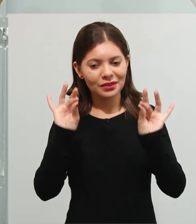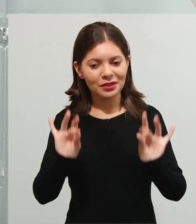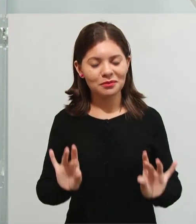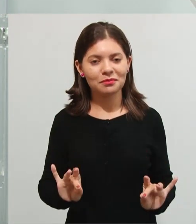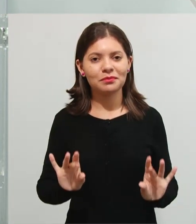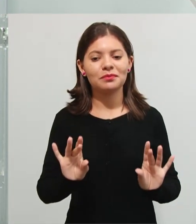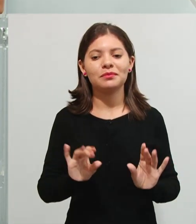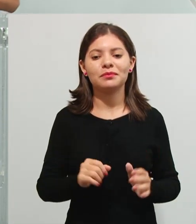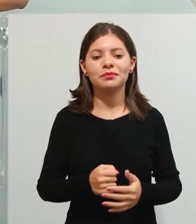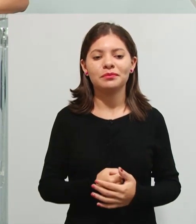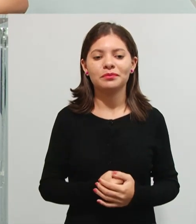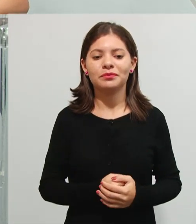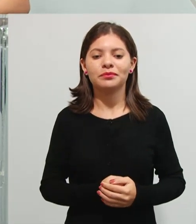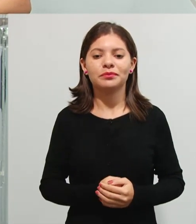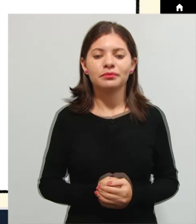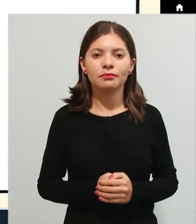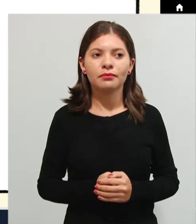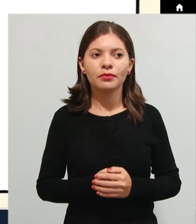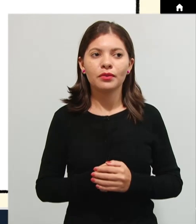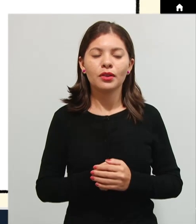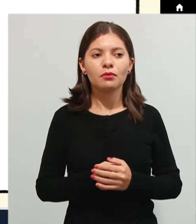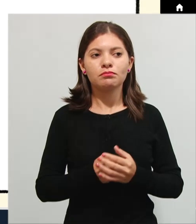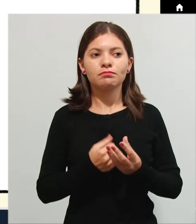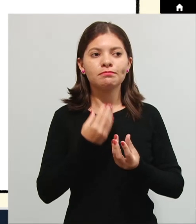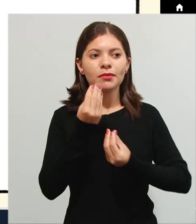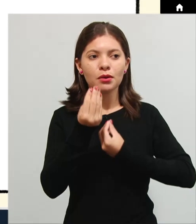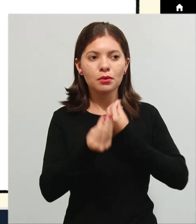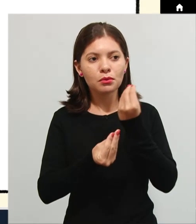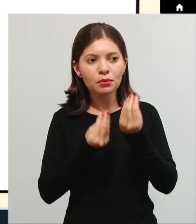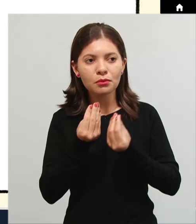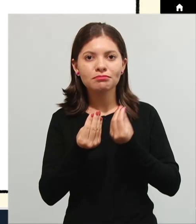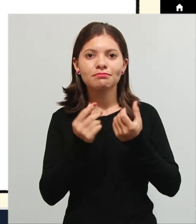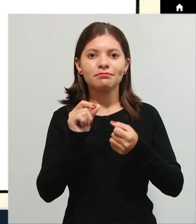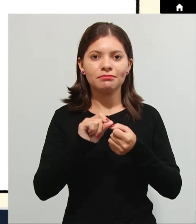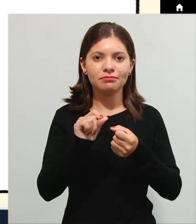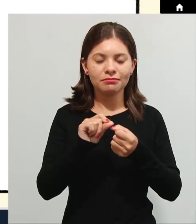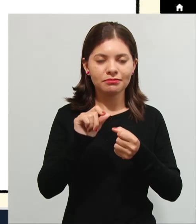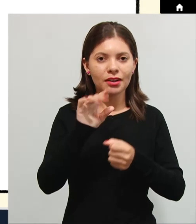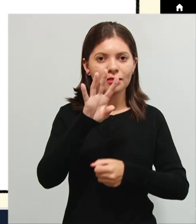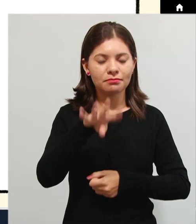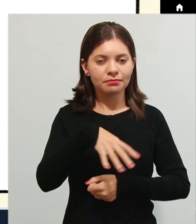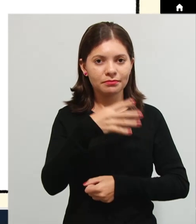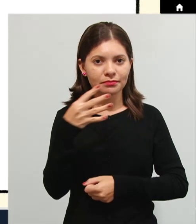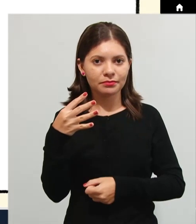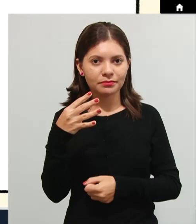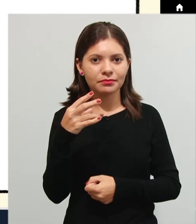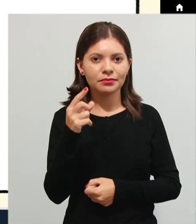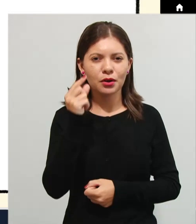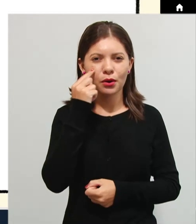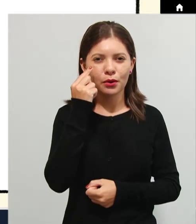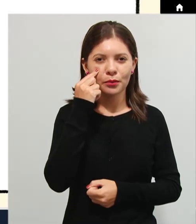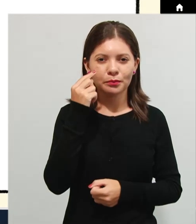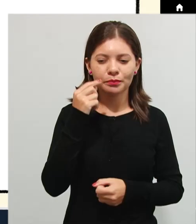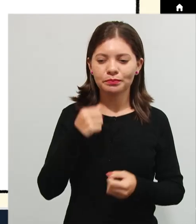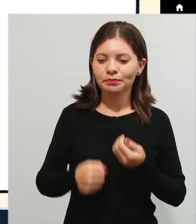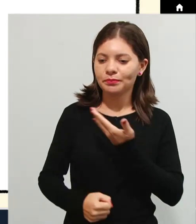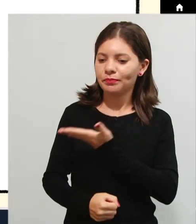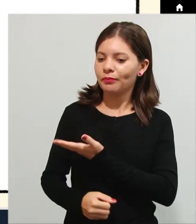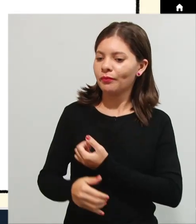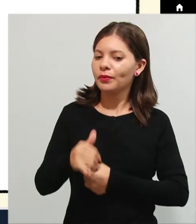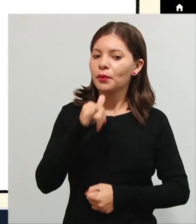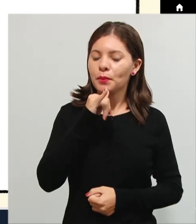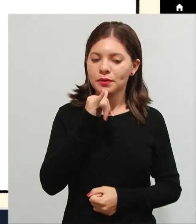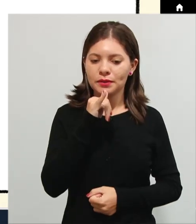sobre Excel, tá certo? Então, como é que nós fazemos uma fórmula no Excel? Se